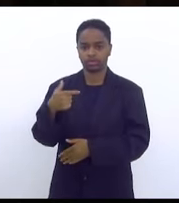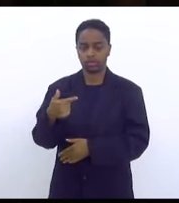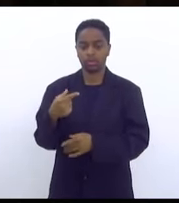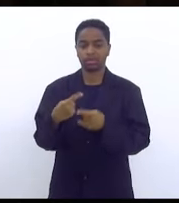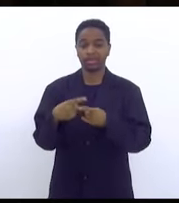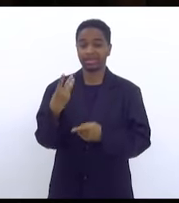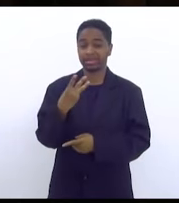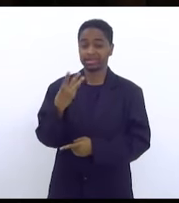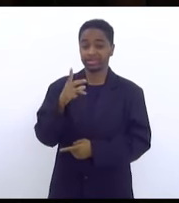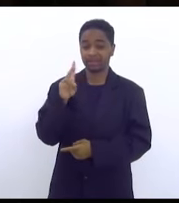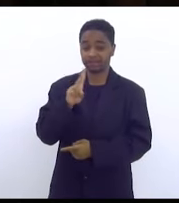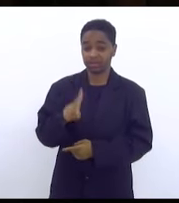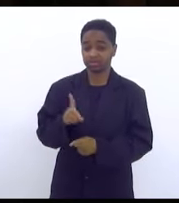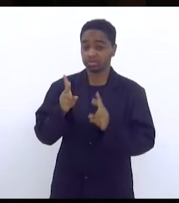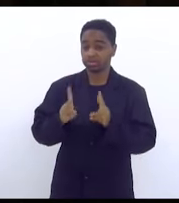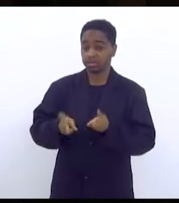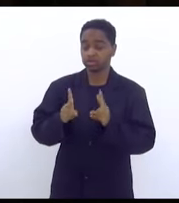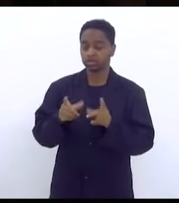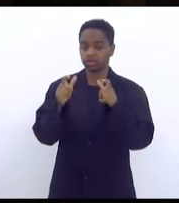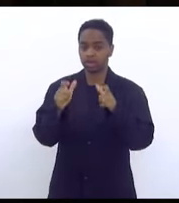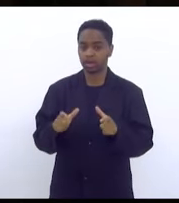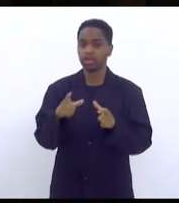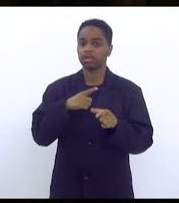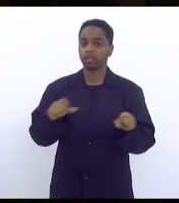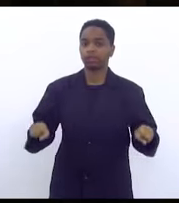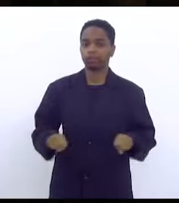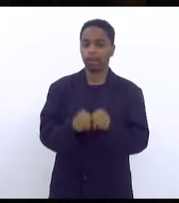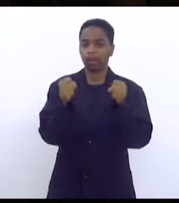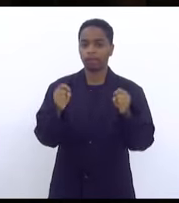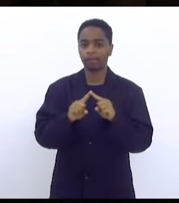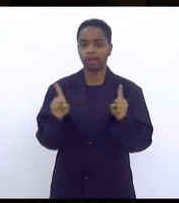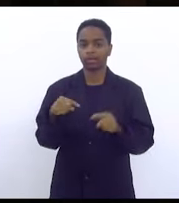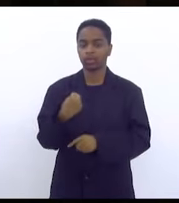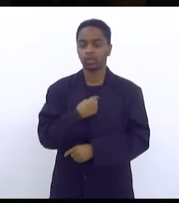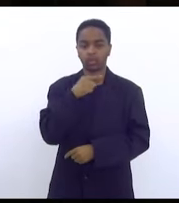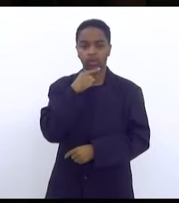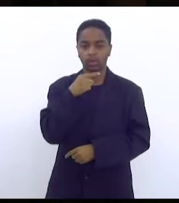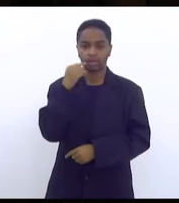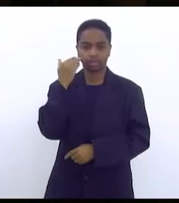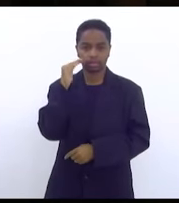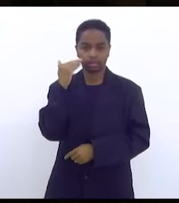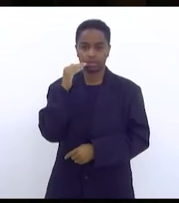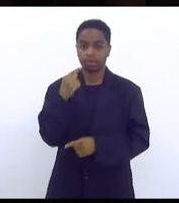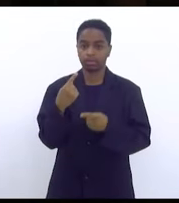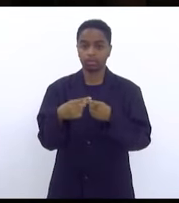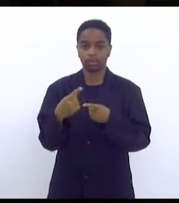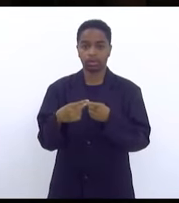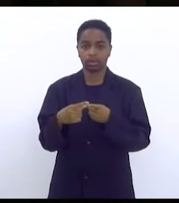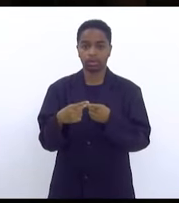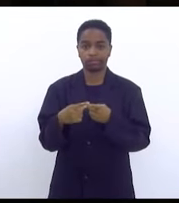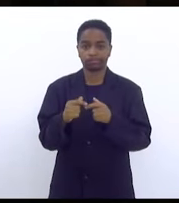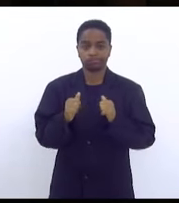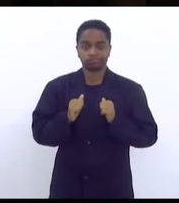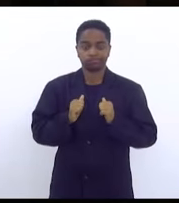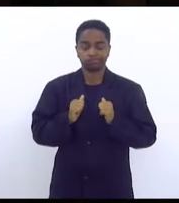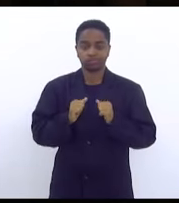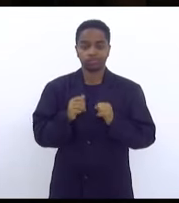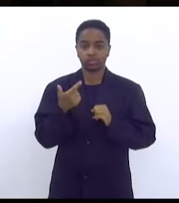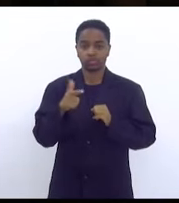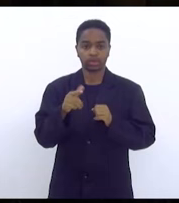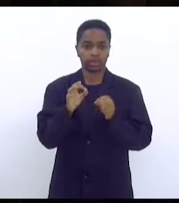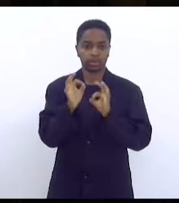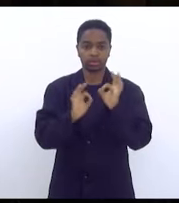vez, no mesmo local, tem um rompimento e nós não conseguimos entender por que não está sendo feito a